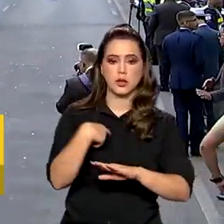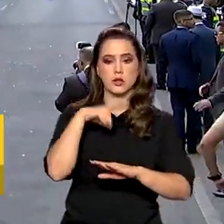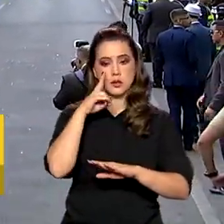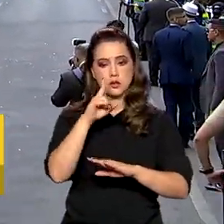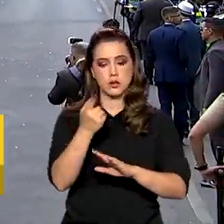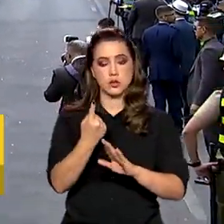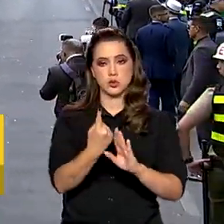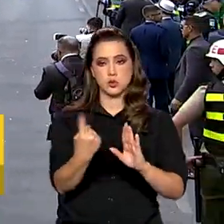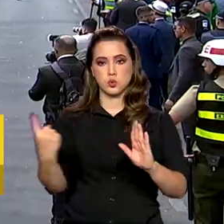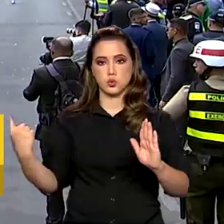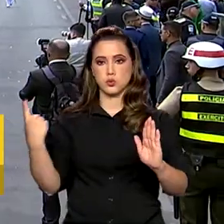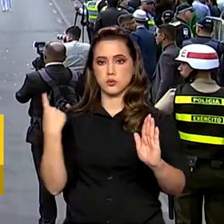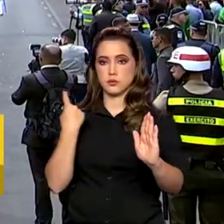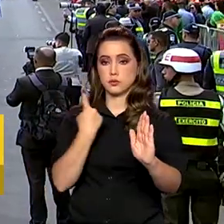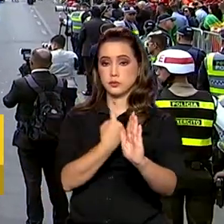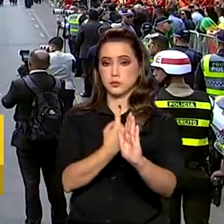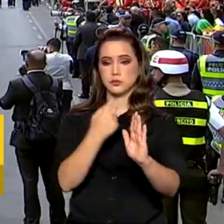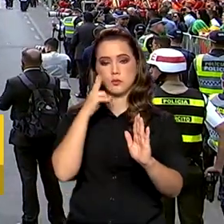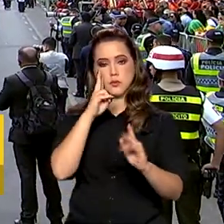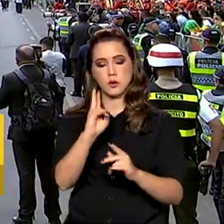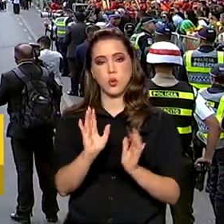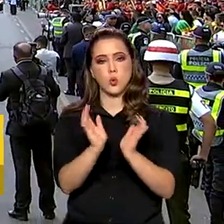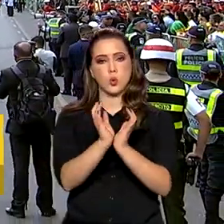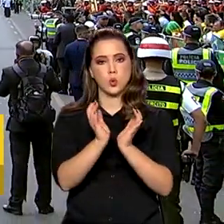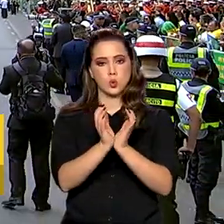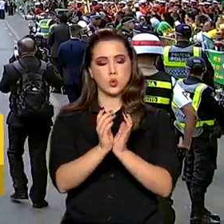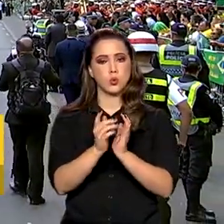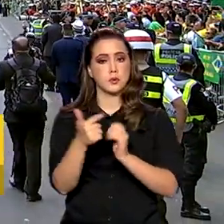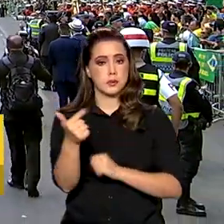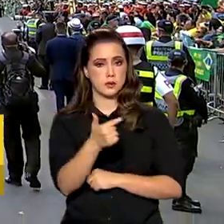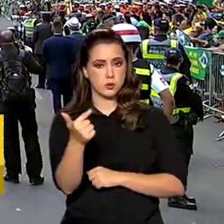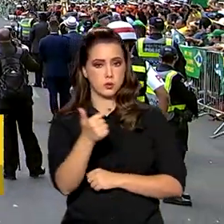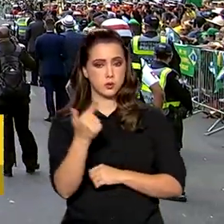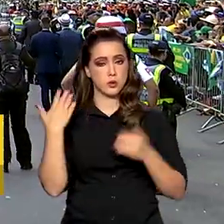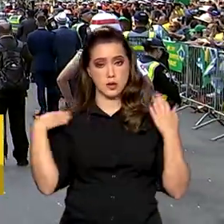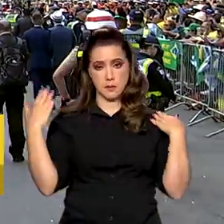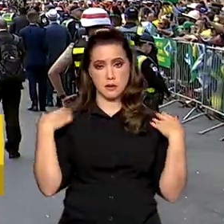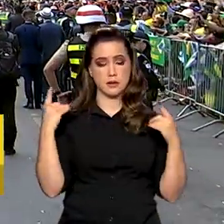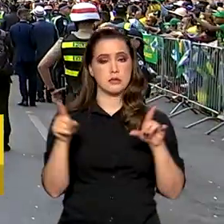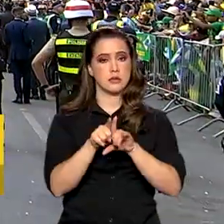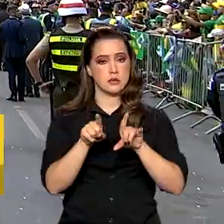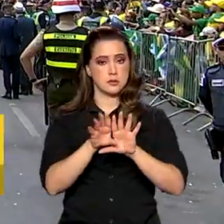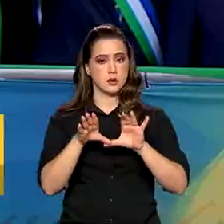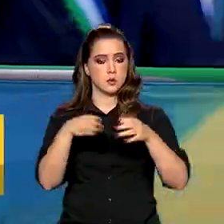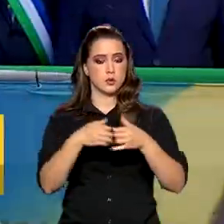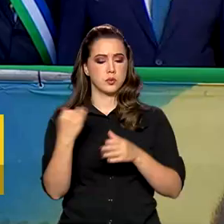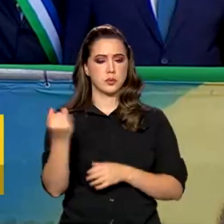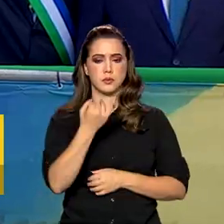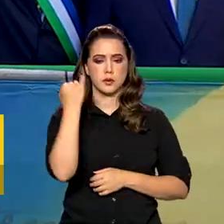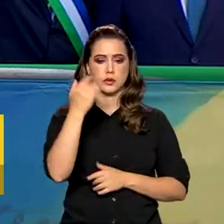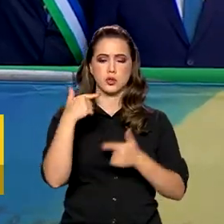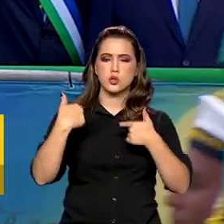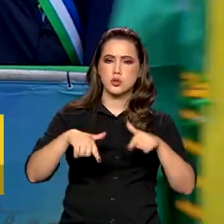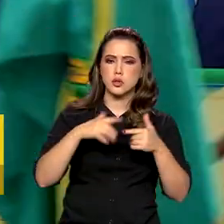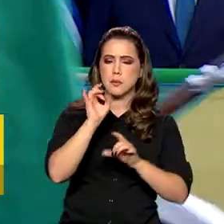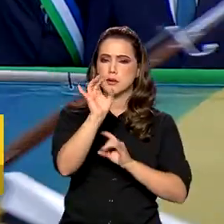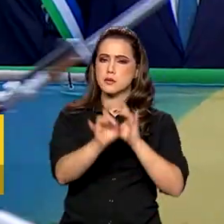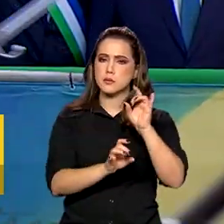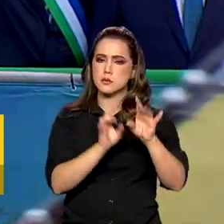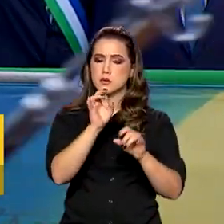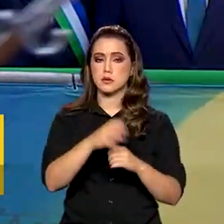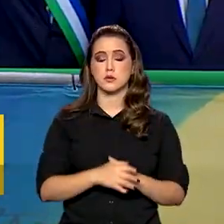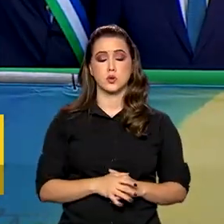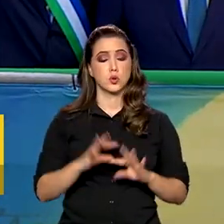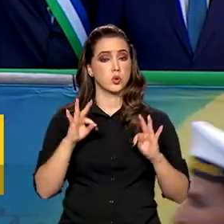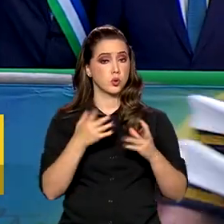subgrupamento da Marinha. O subgrupamento da Marinha também é composto por um destacamento de operações especiais.